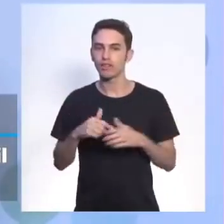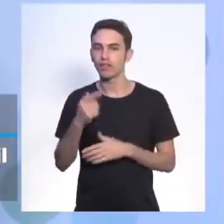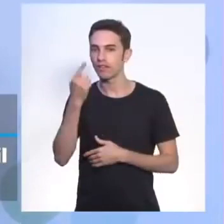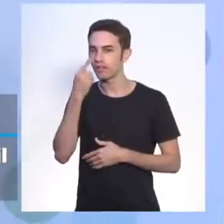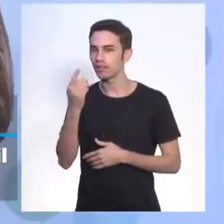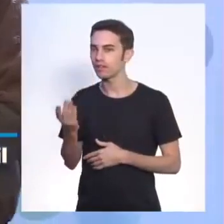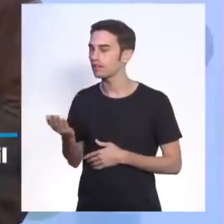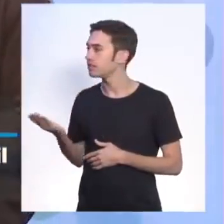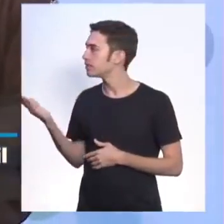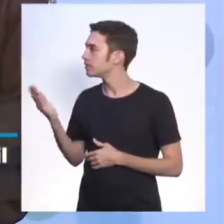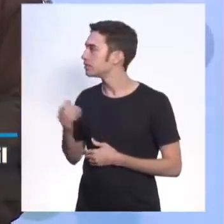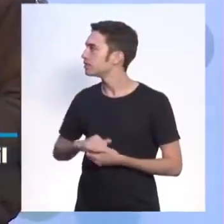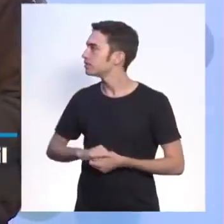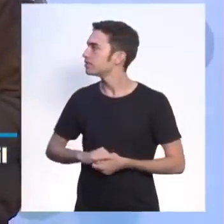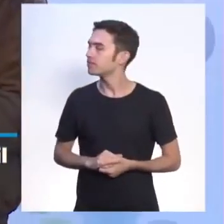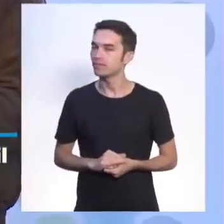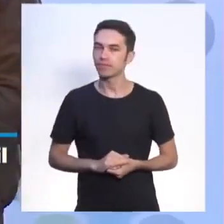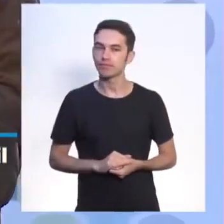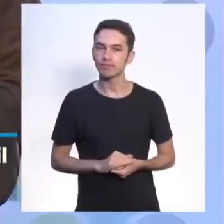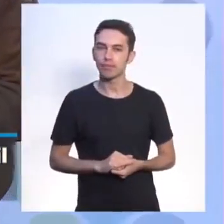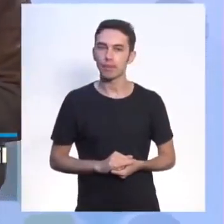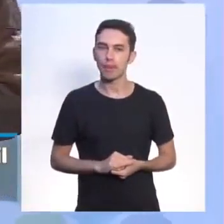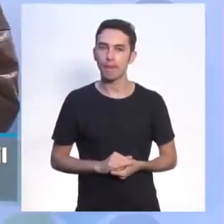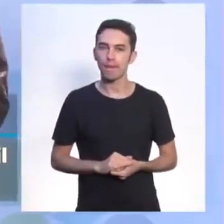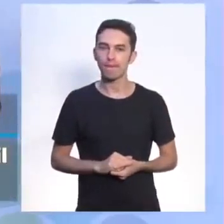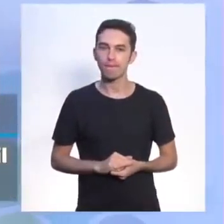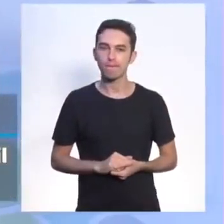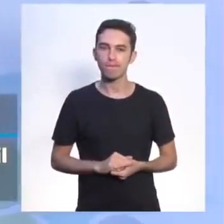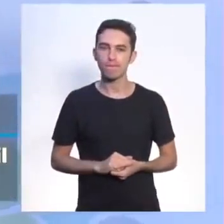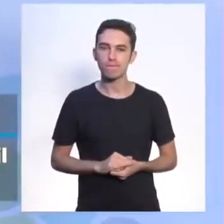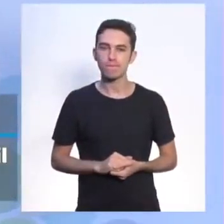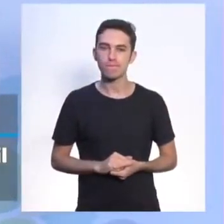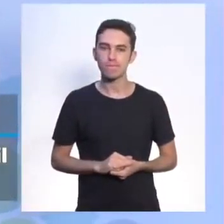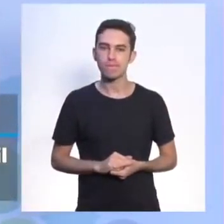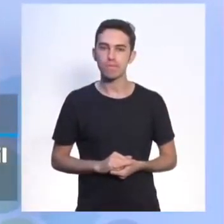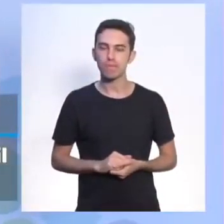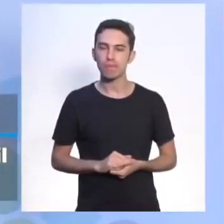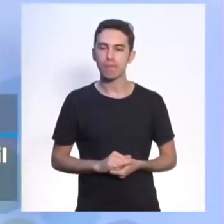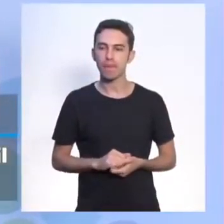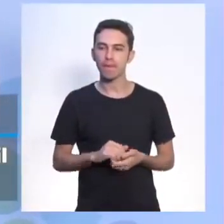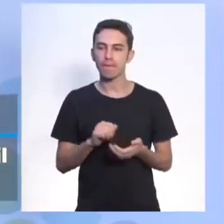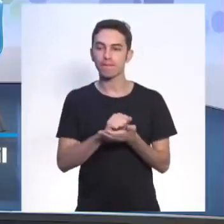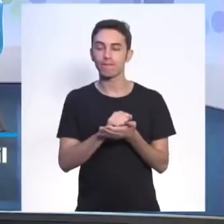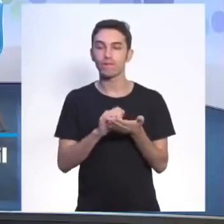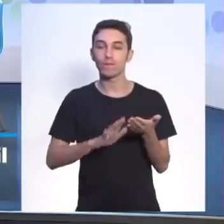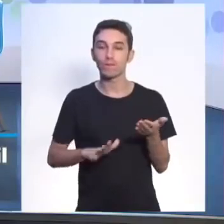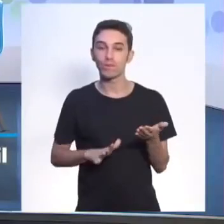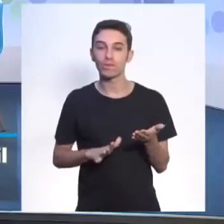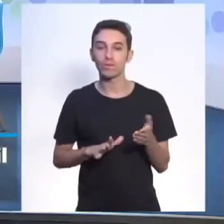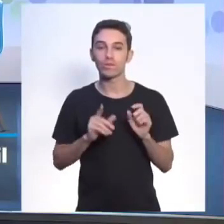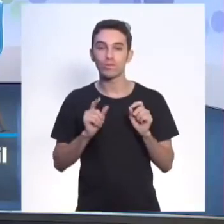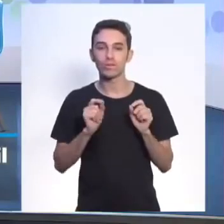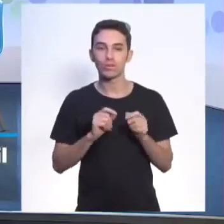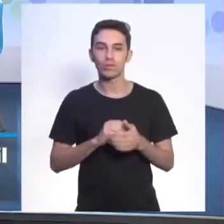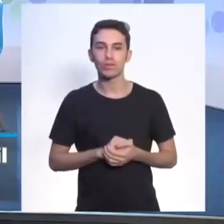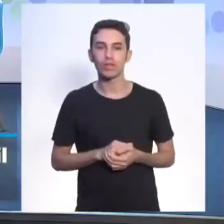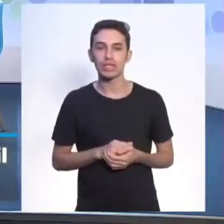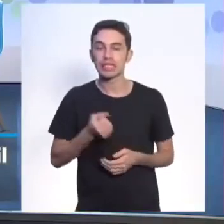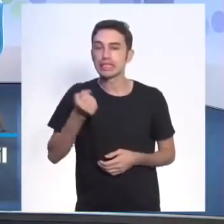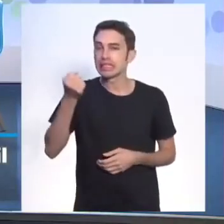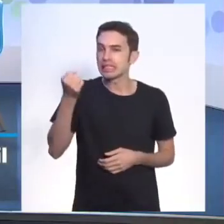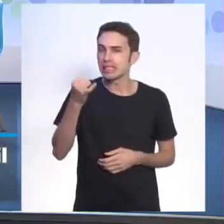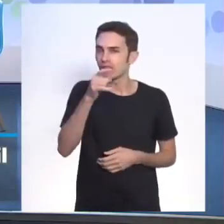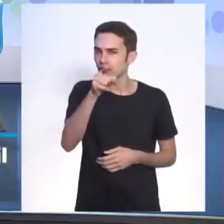olhar aqui, vou ficar do ladinho aqui para poder pegar a atividade. Vamos lá? Qual é a atividade que nós vamos passar? Se você